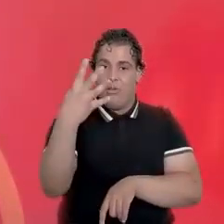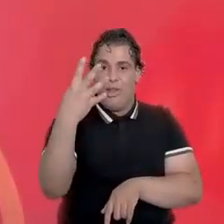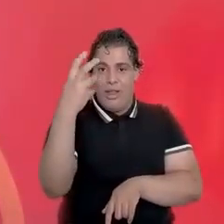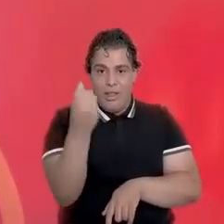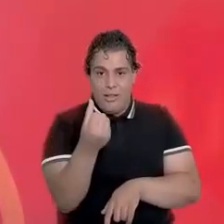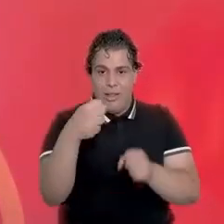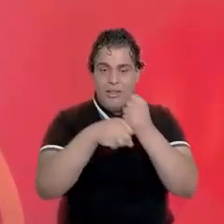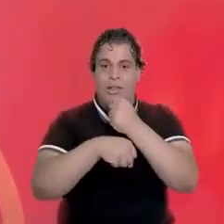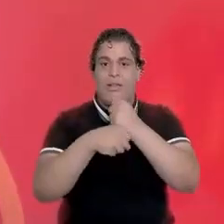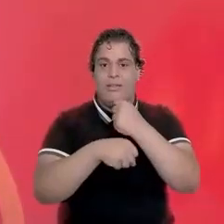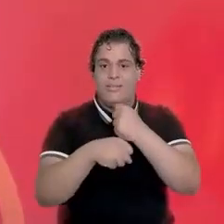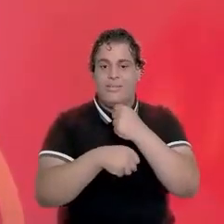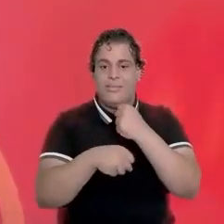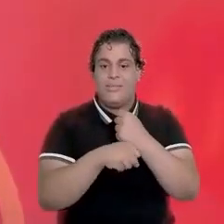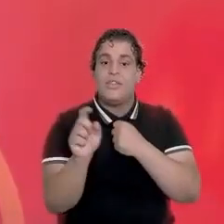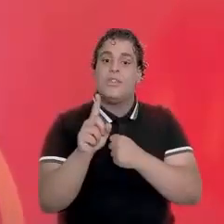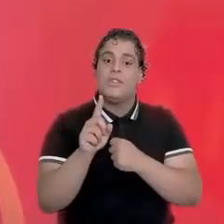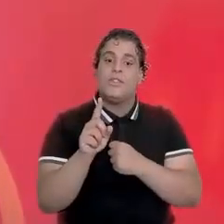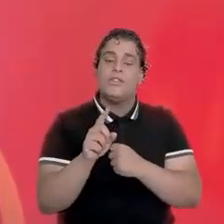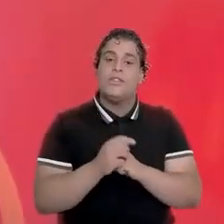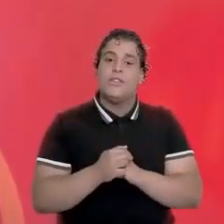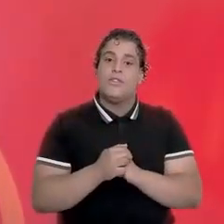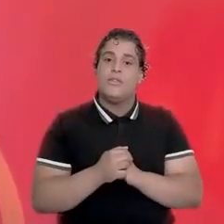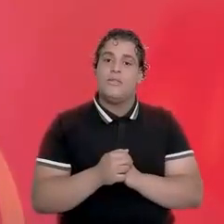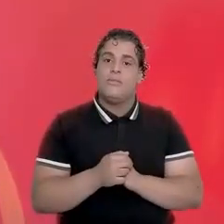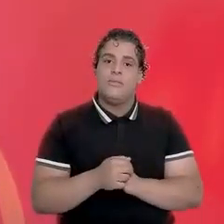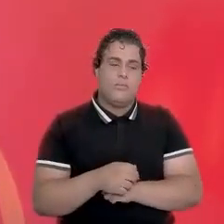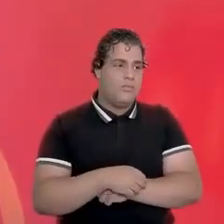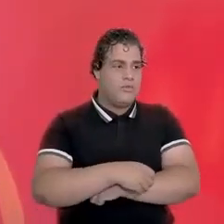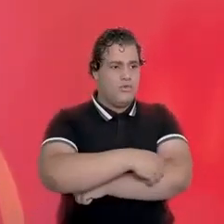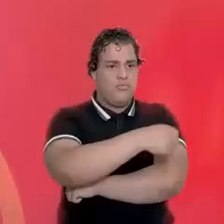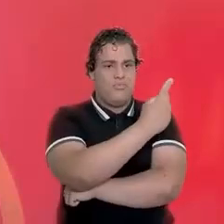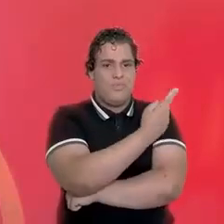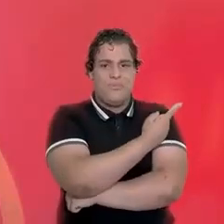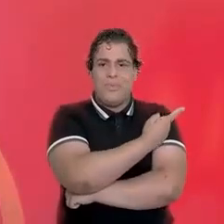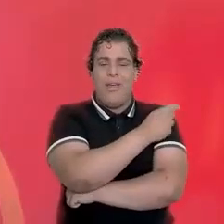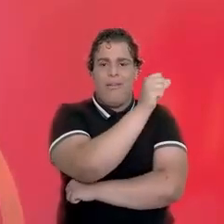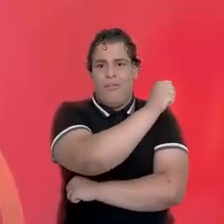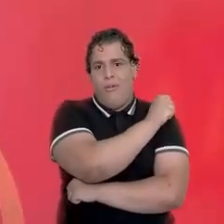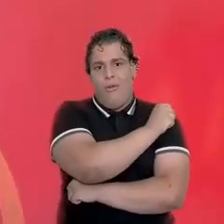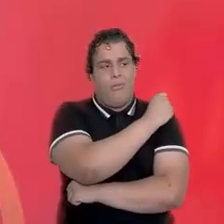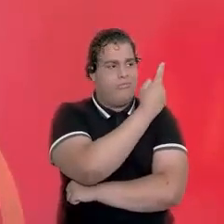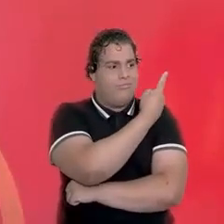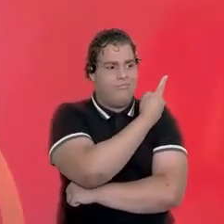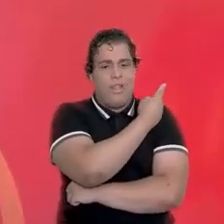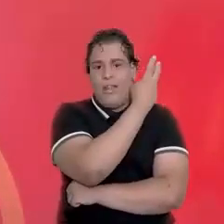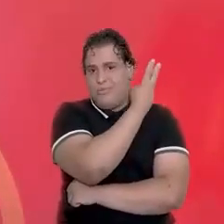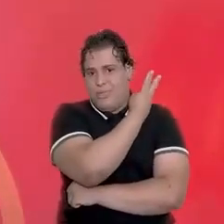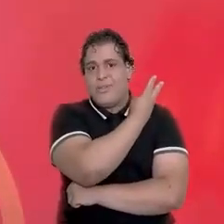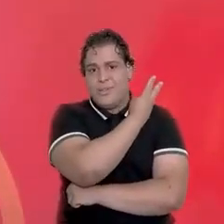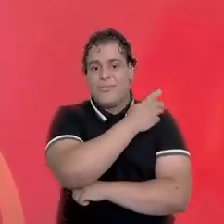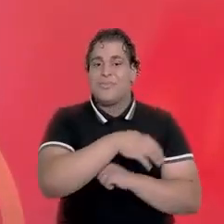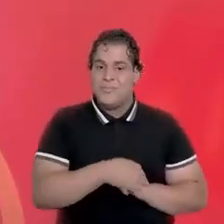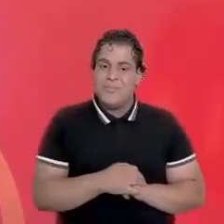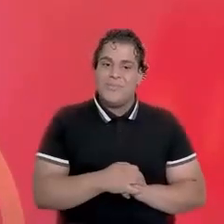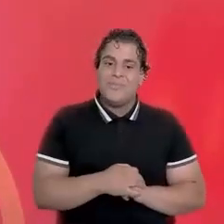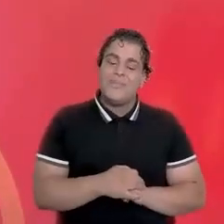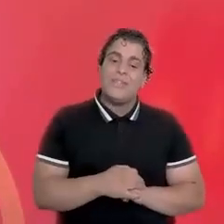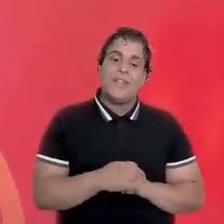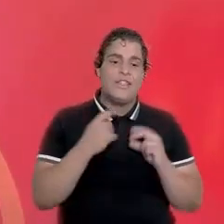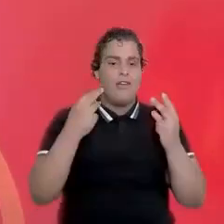46 anos, não só do fundamental, como do ensino médio. Então, sempre a gente